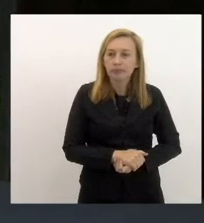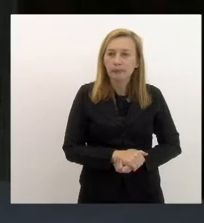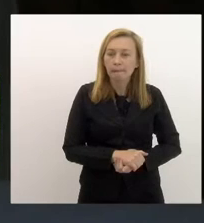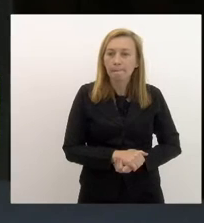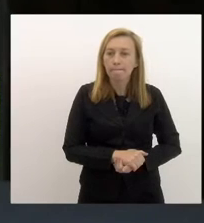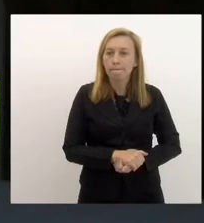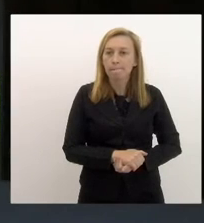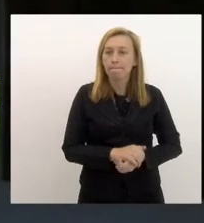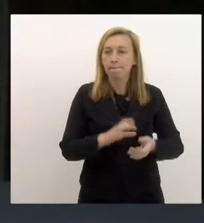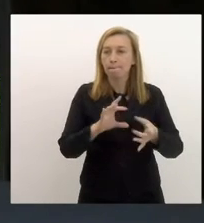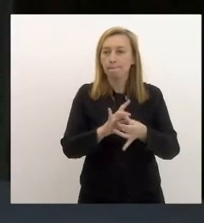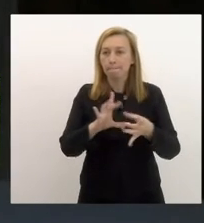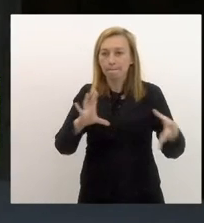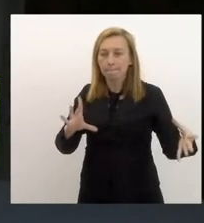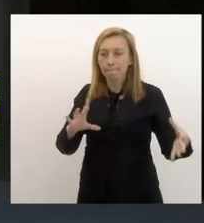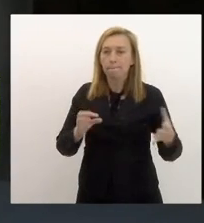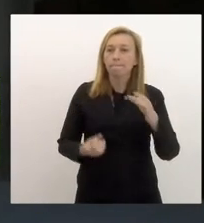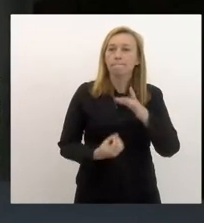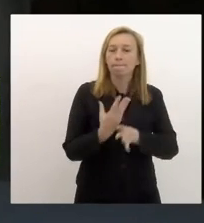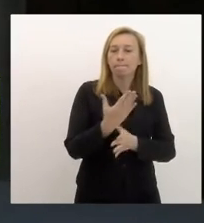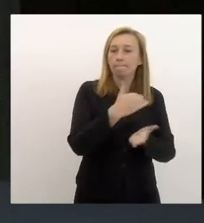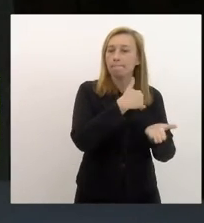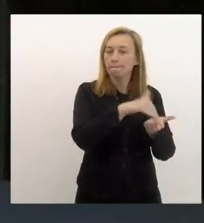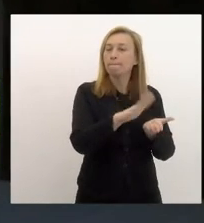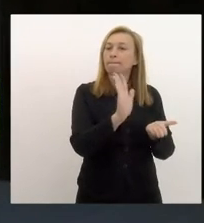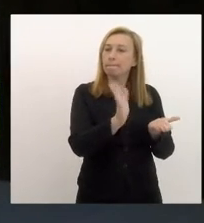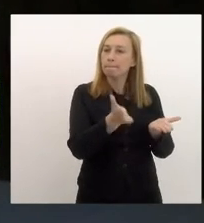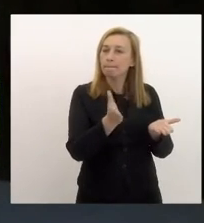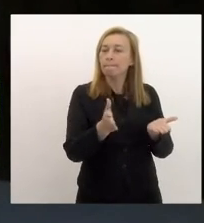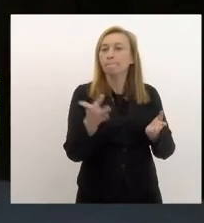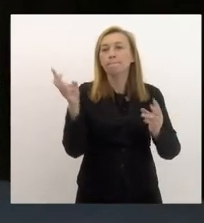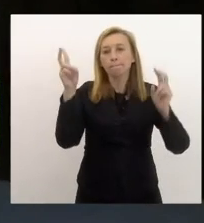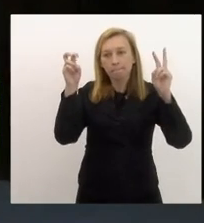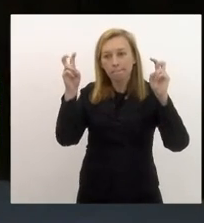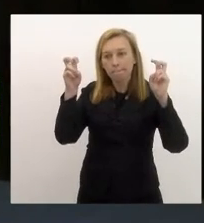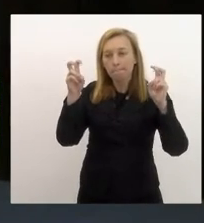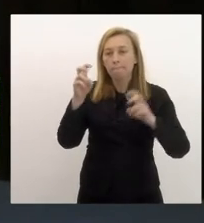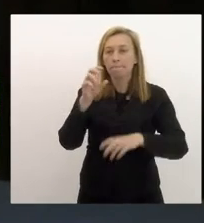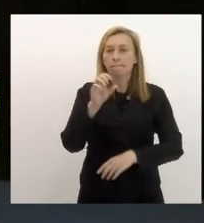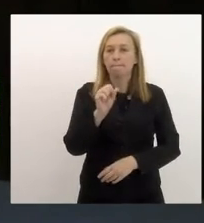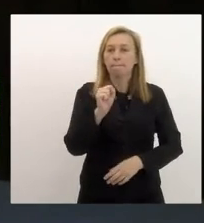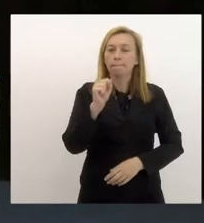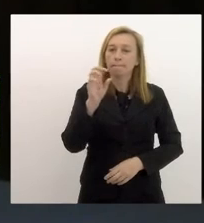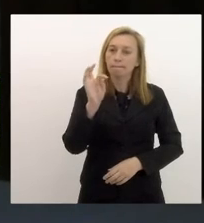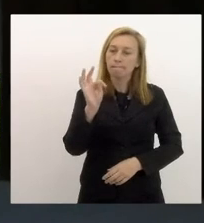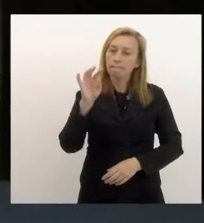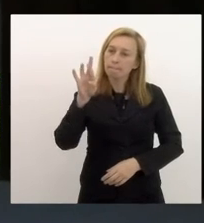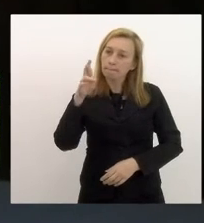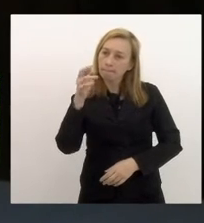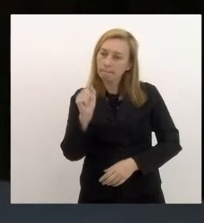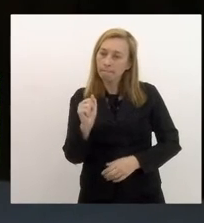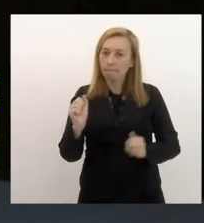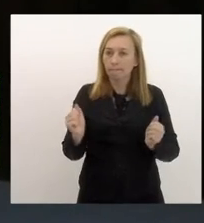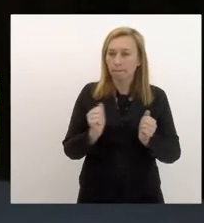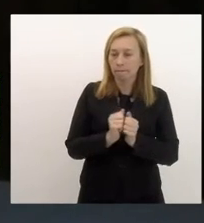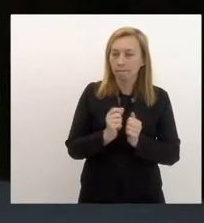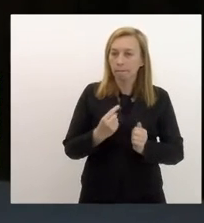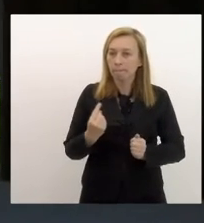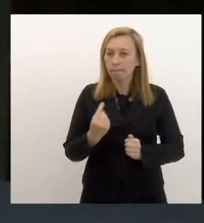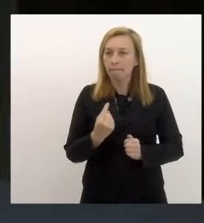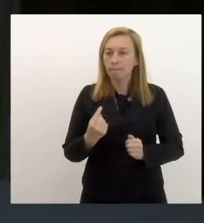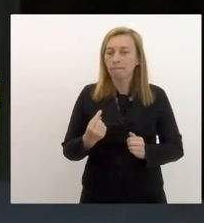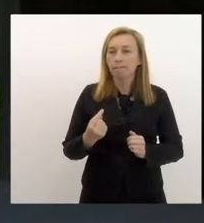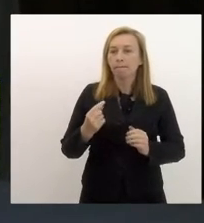e desvinculado foi criada a nova secretaria mas que já tinha uma temática orçamentária que estava em outra e essa sons amentar ela